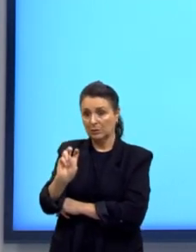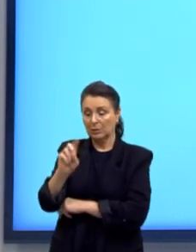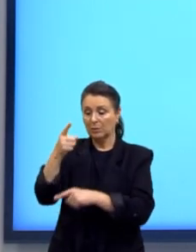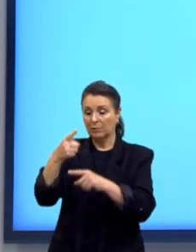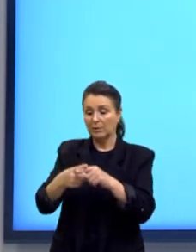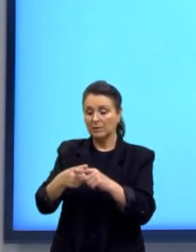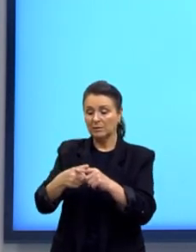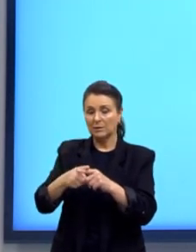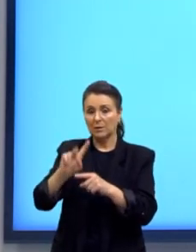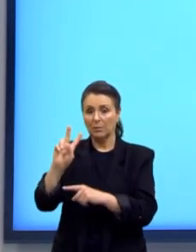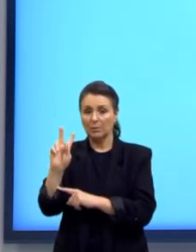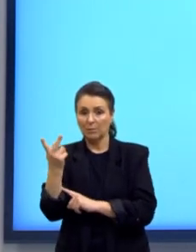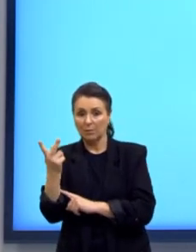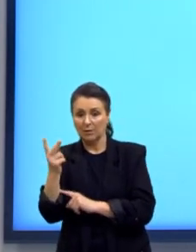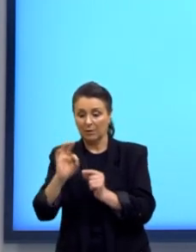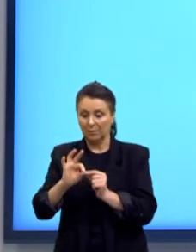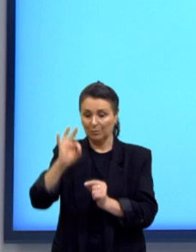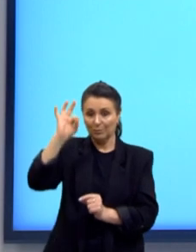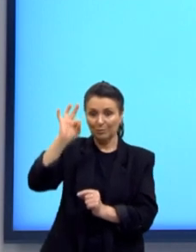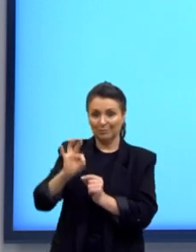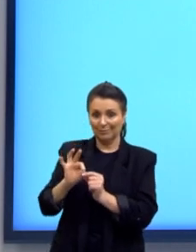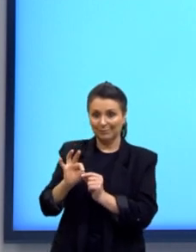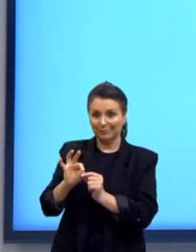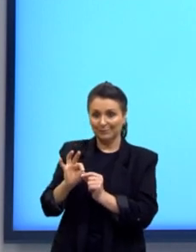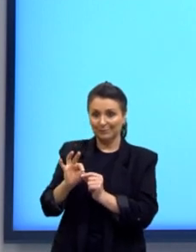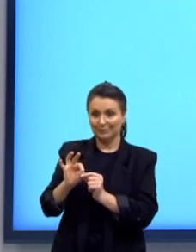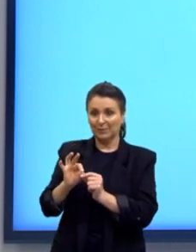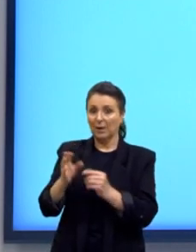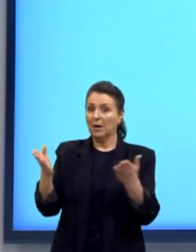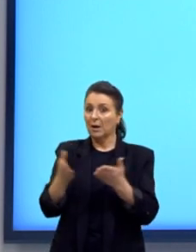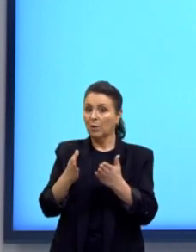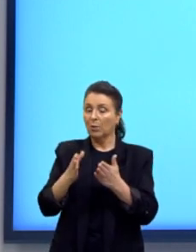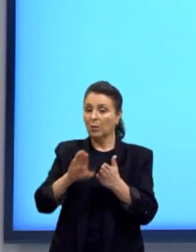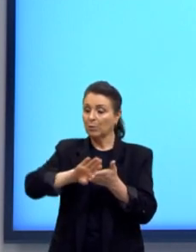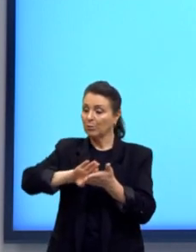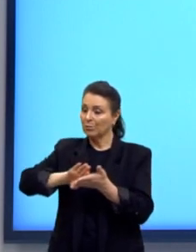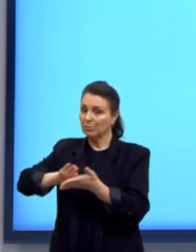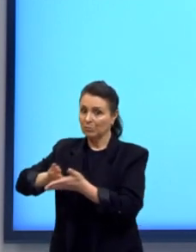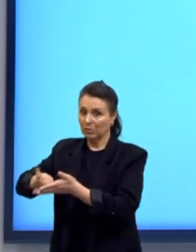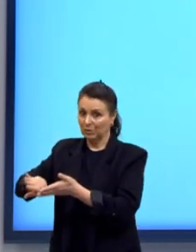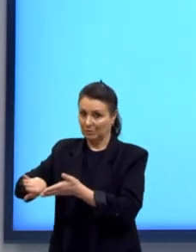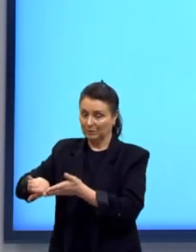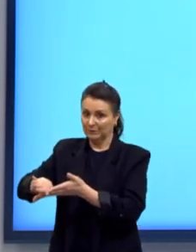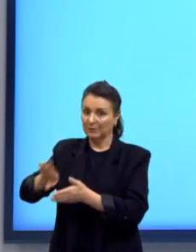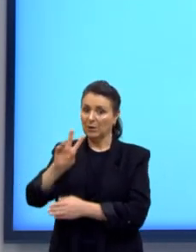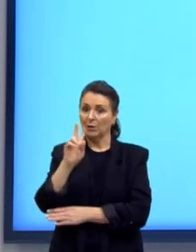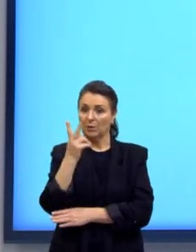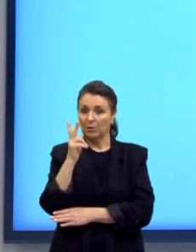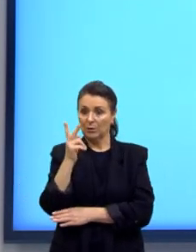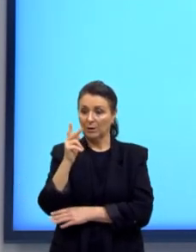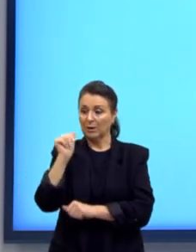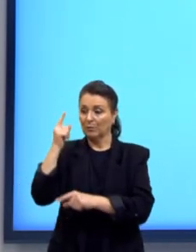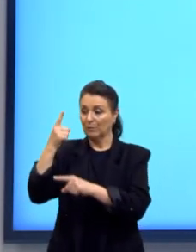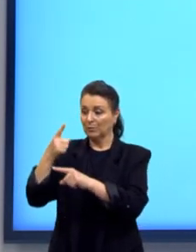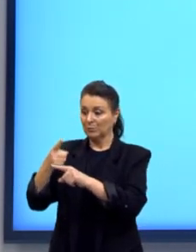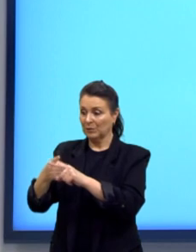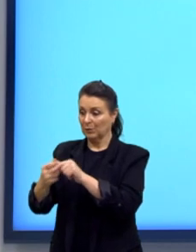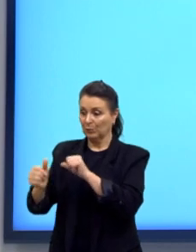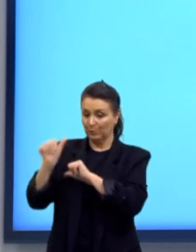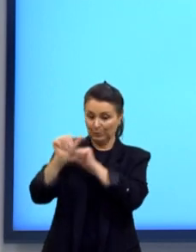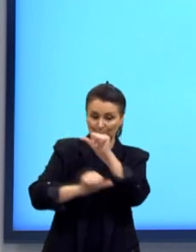x h que seria altura aqui nós vamos isolar altura né então o valor tava multiplicando